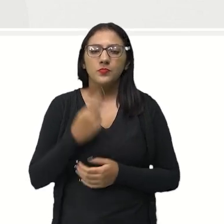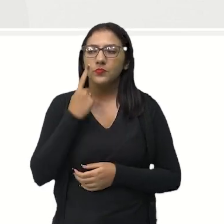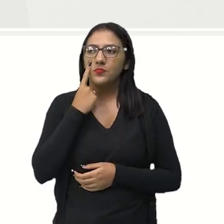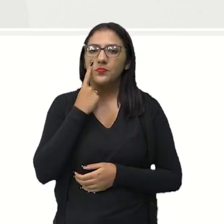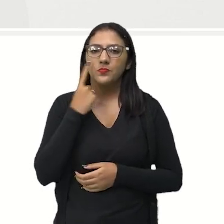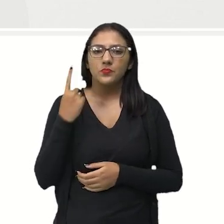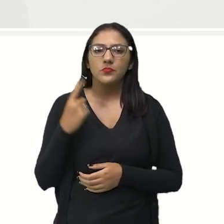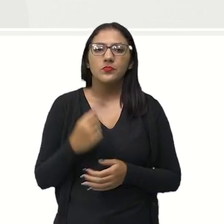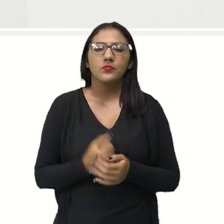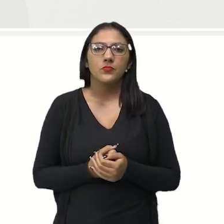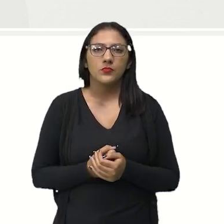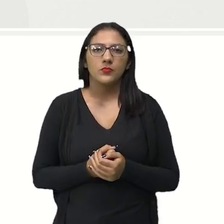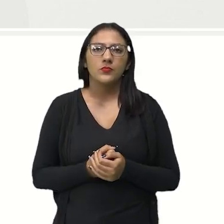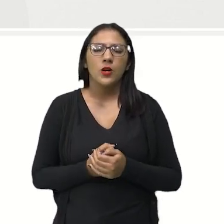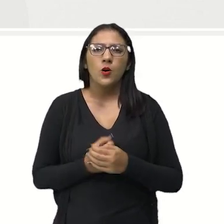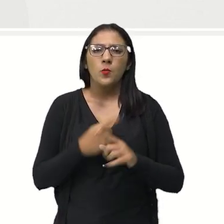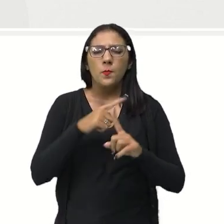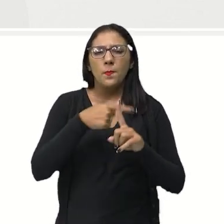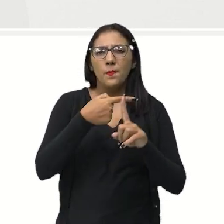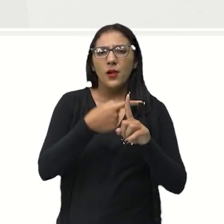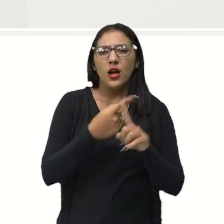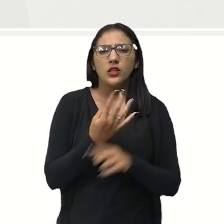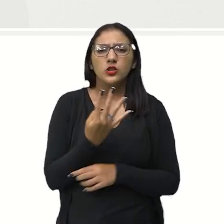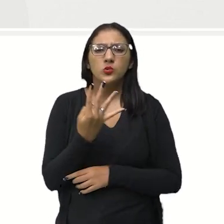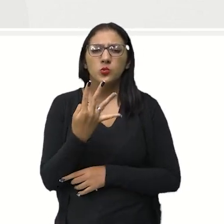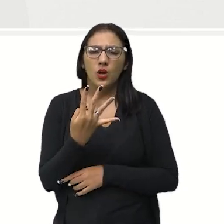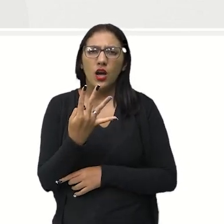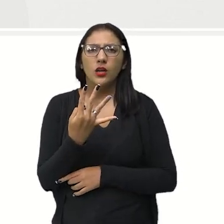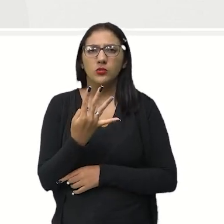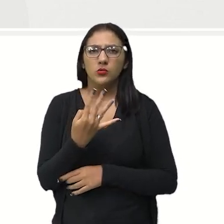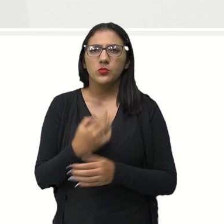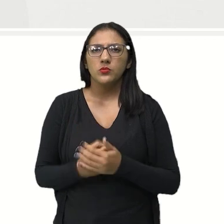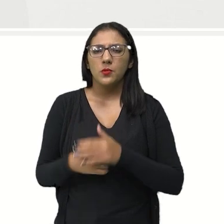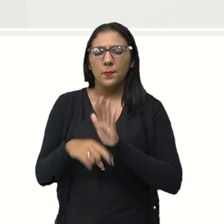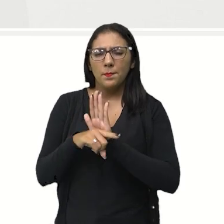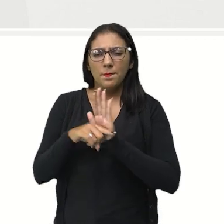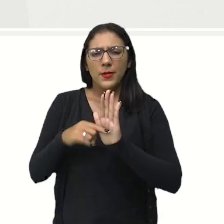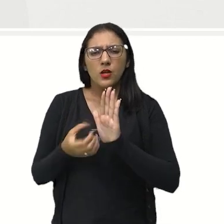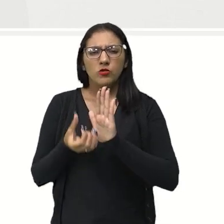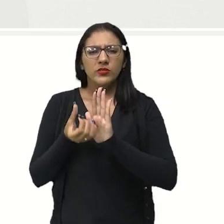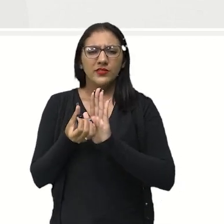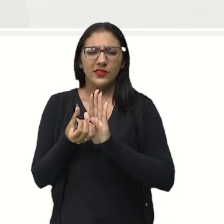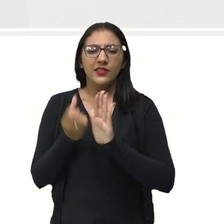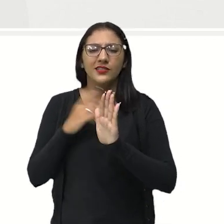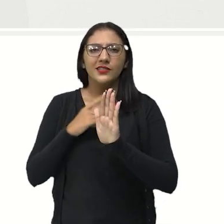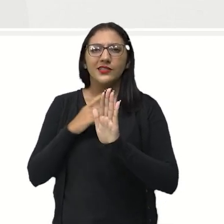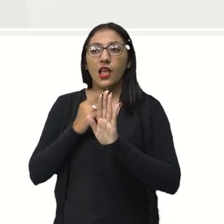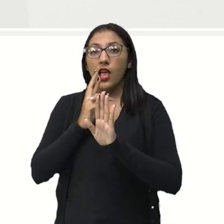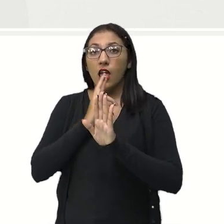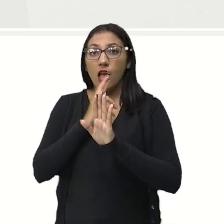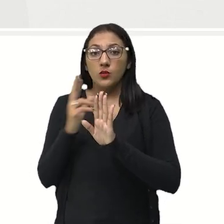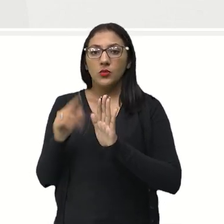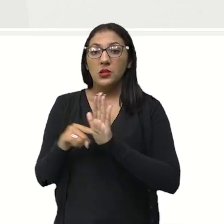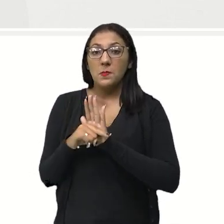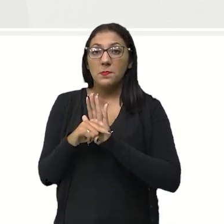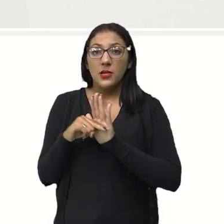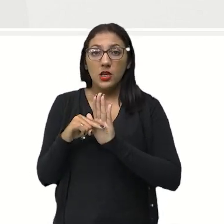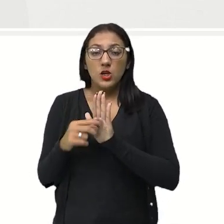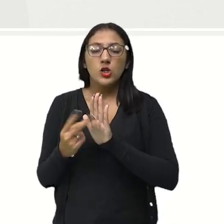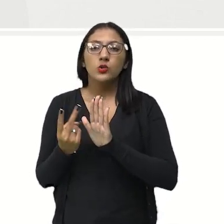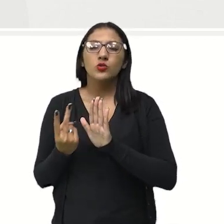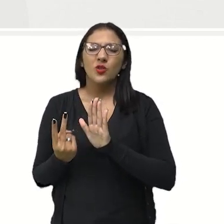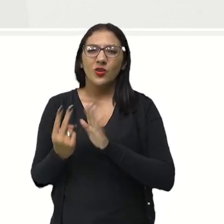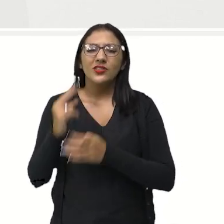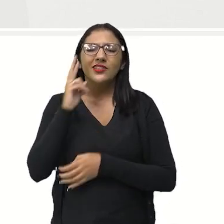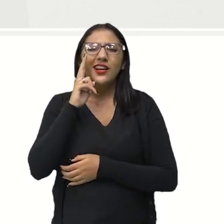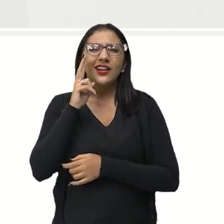4 positivo subtraído 6 vai dar negativo 2, não é?